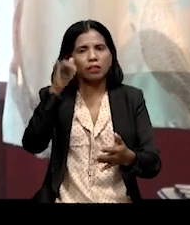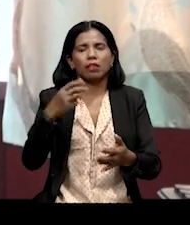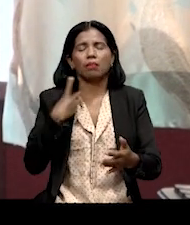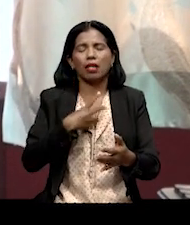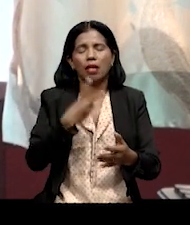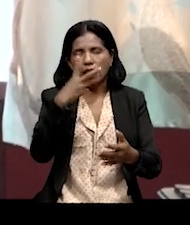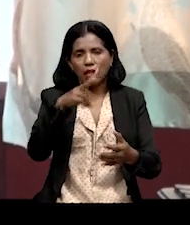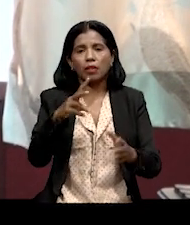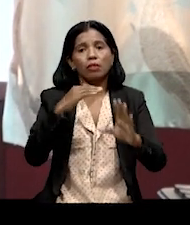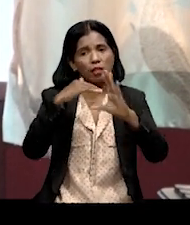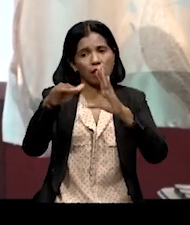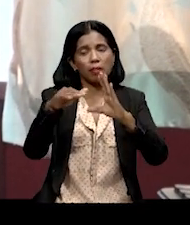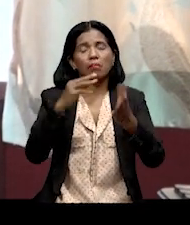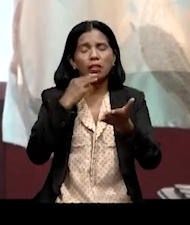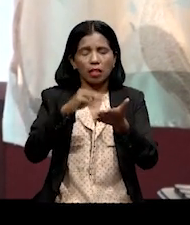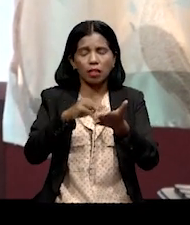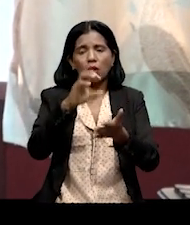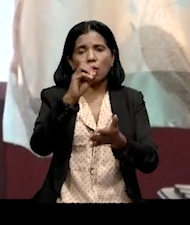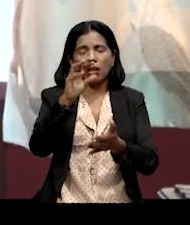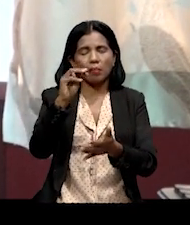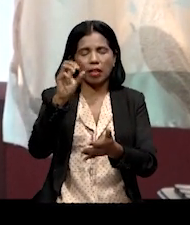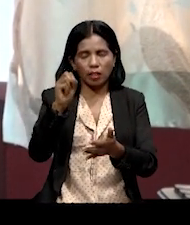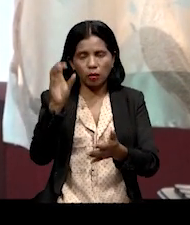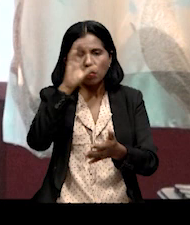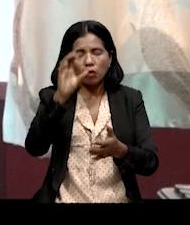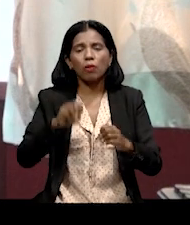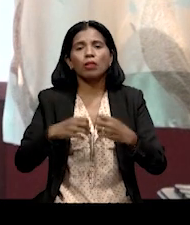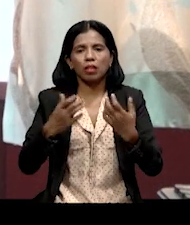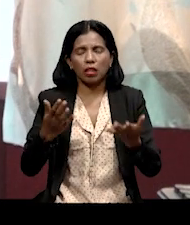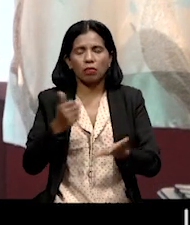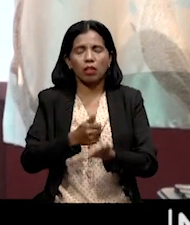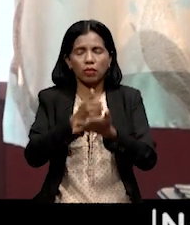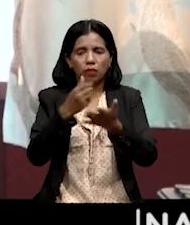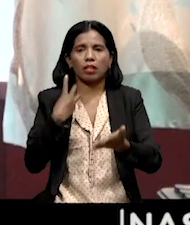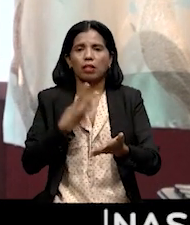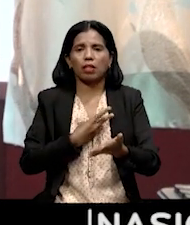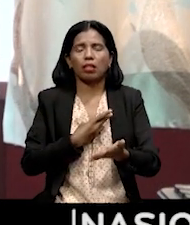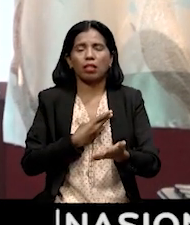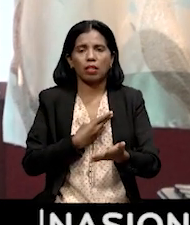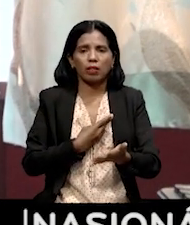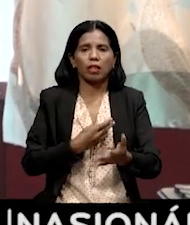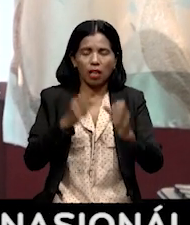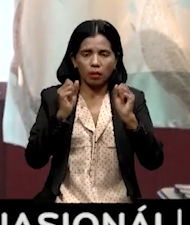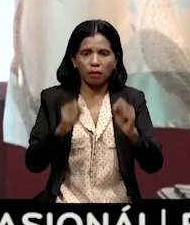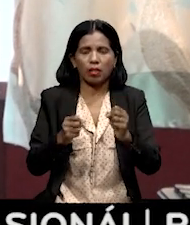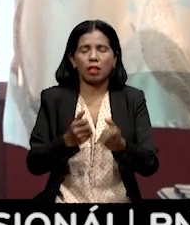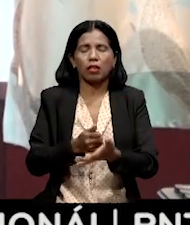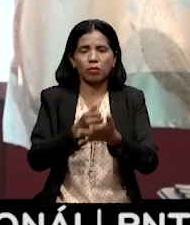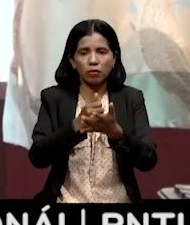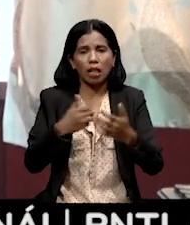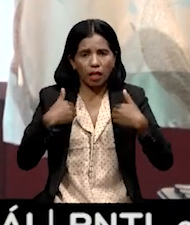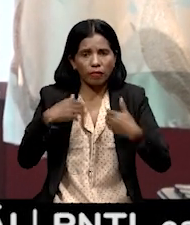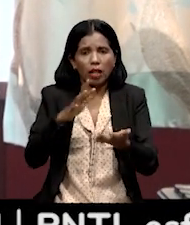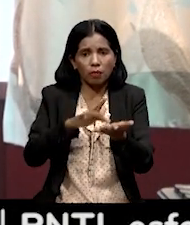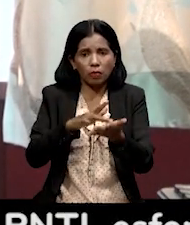WHO parceiro mas buka mas possibilidade ruma para bel apoio ita para quando abate ne ia ita